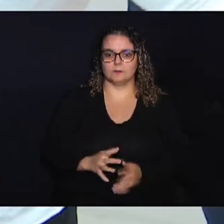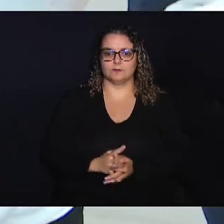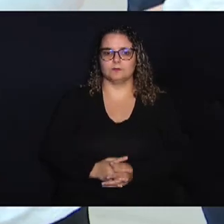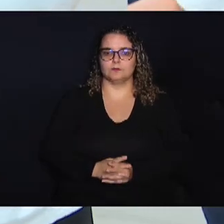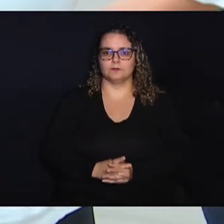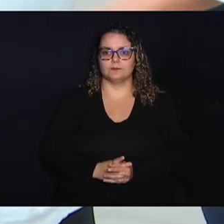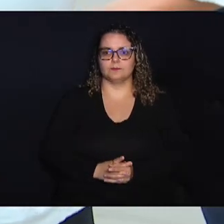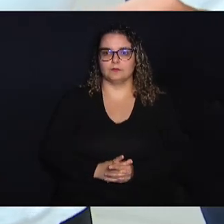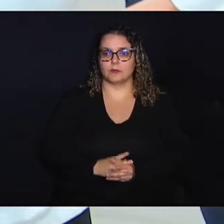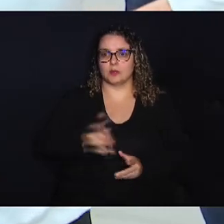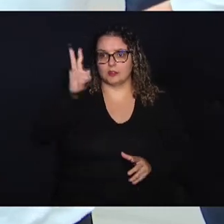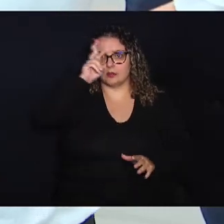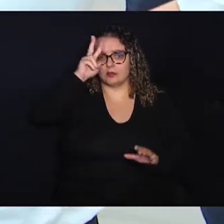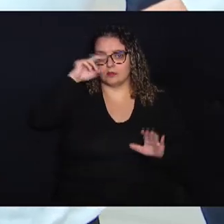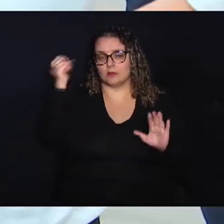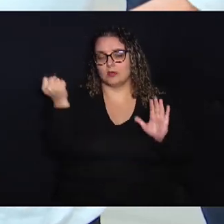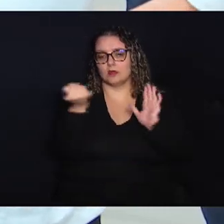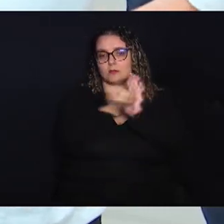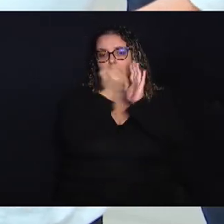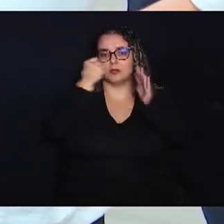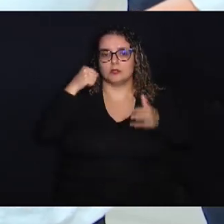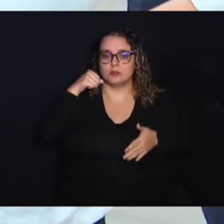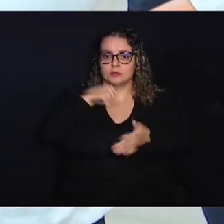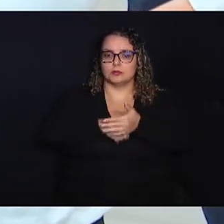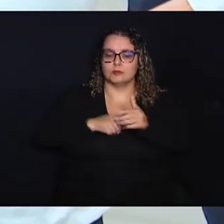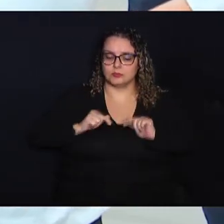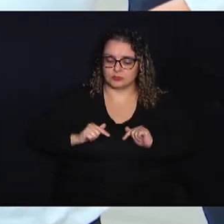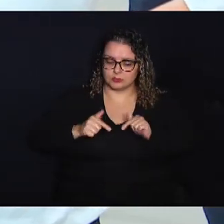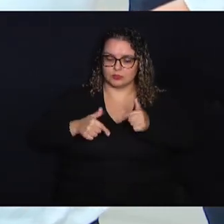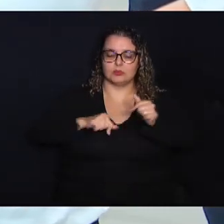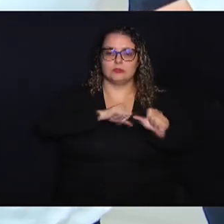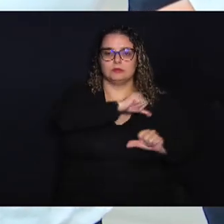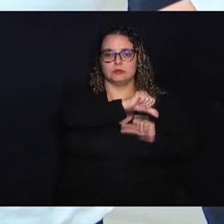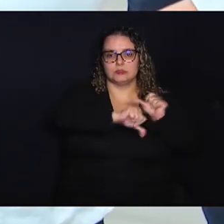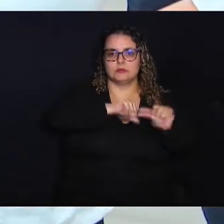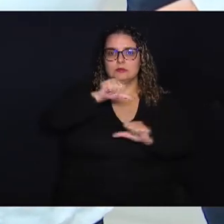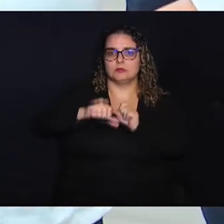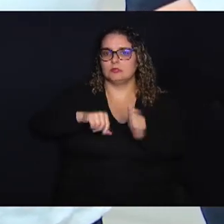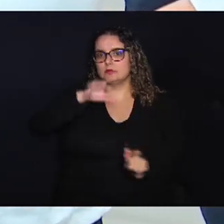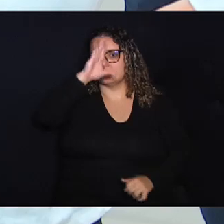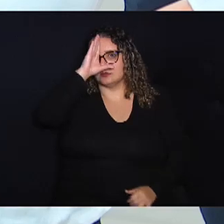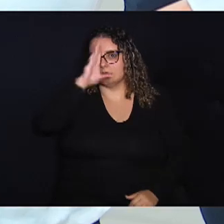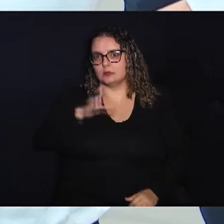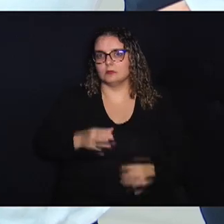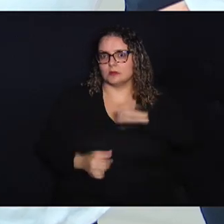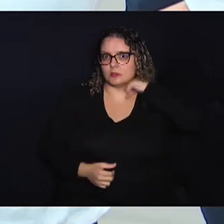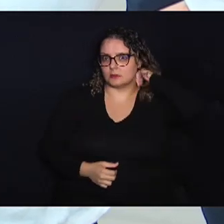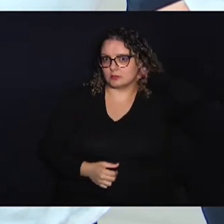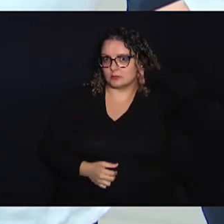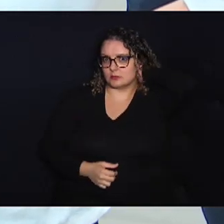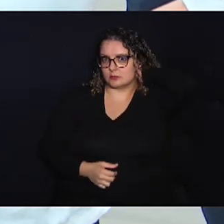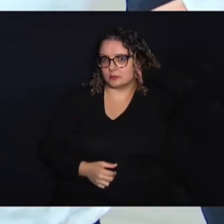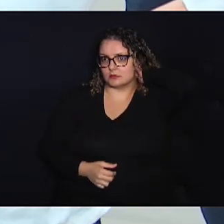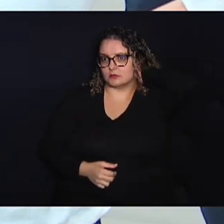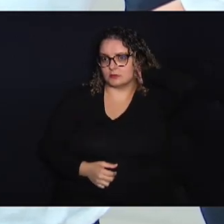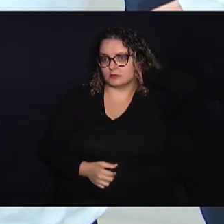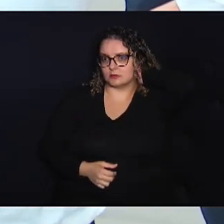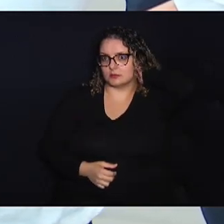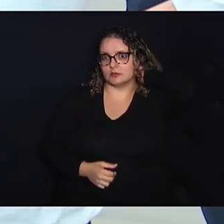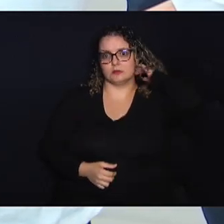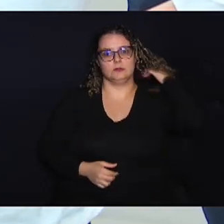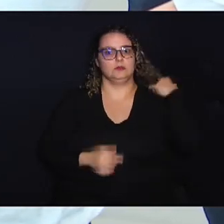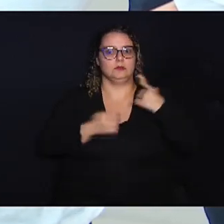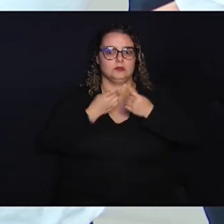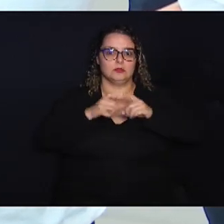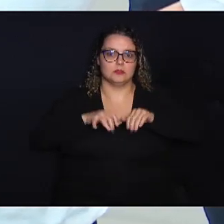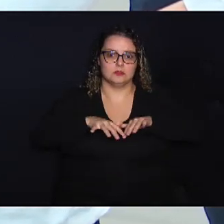um legado de luta, transformações e, principalmente, muita